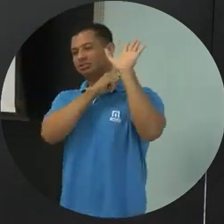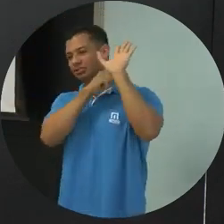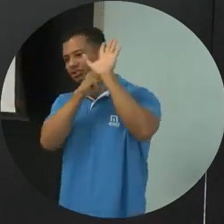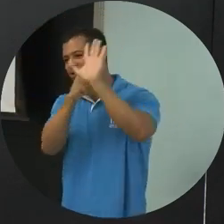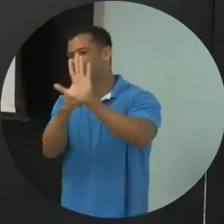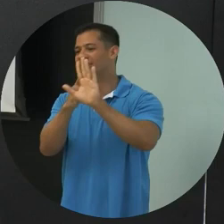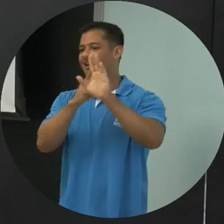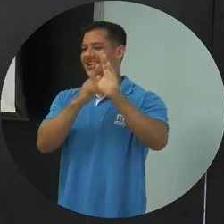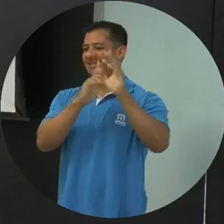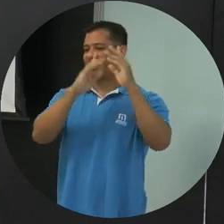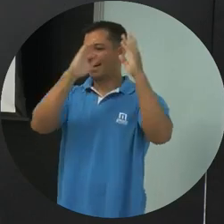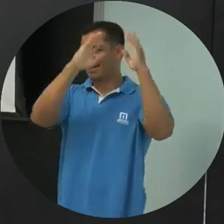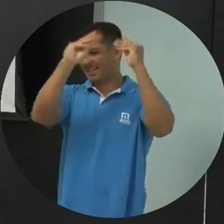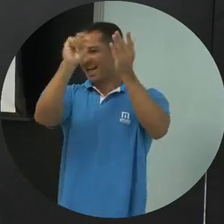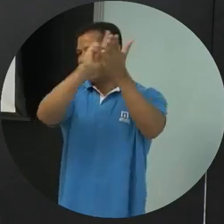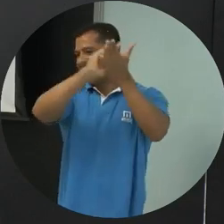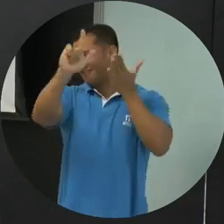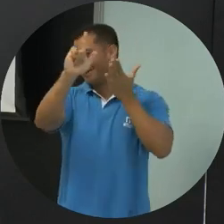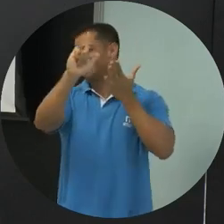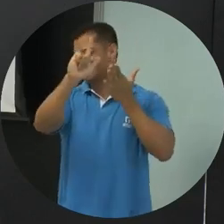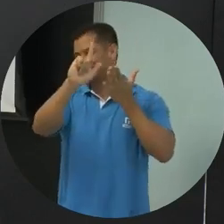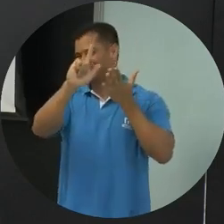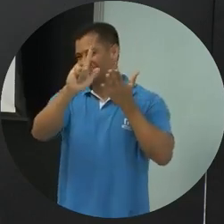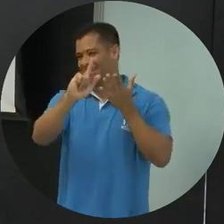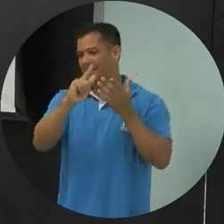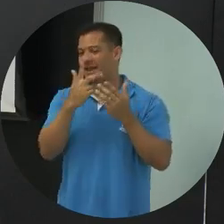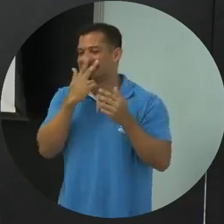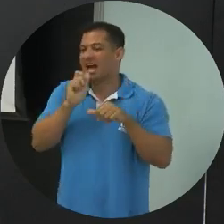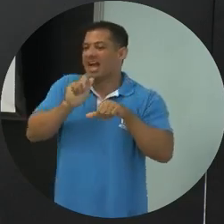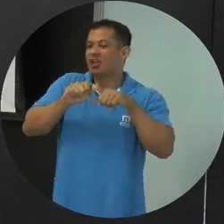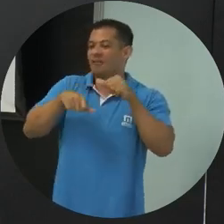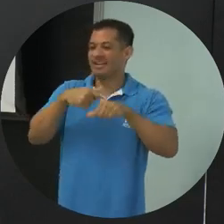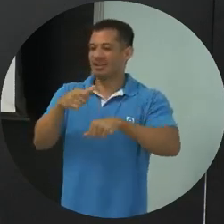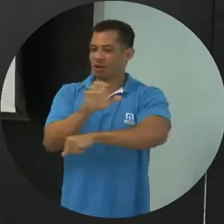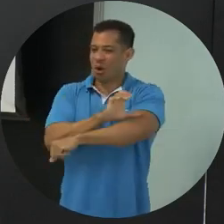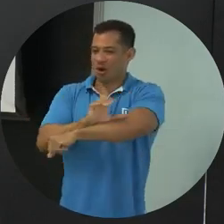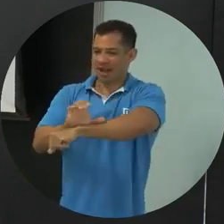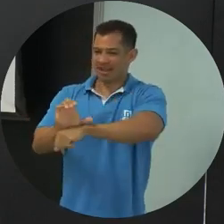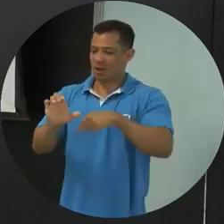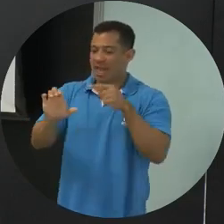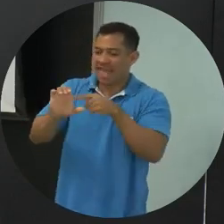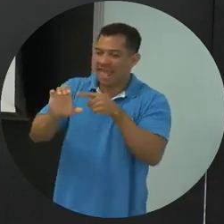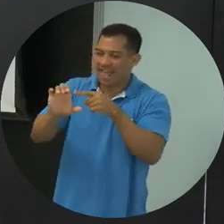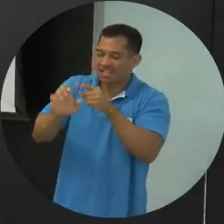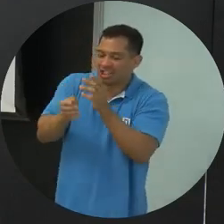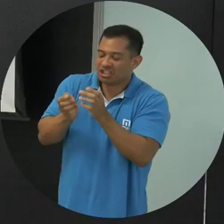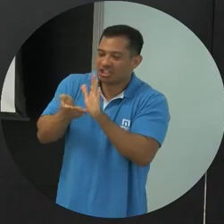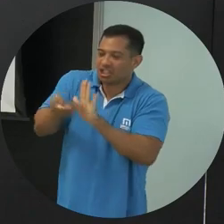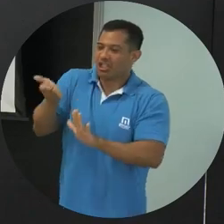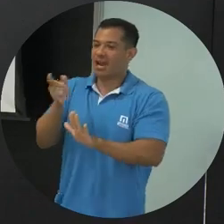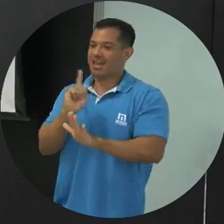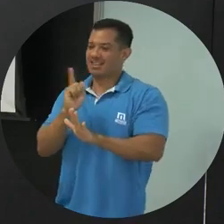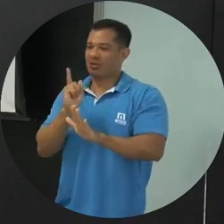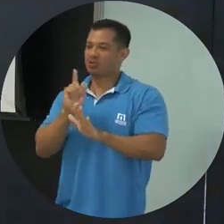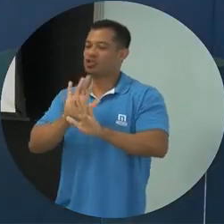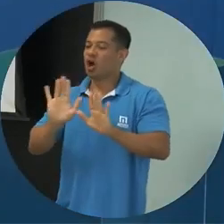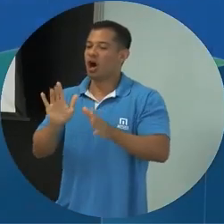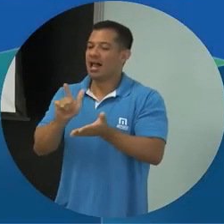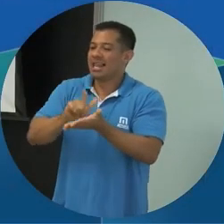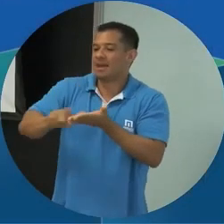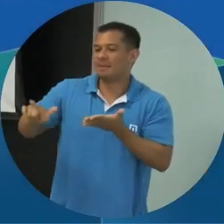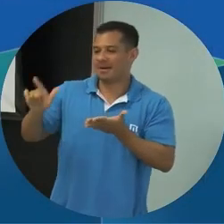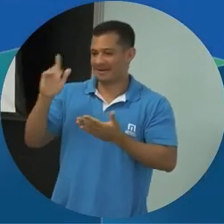lavagem, uma renovação ali naquele concreto ali, sem estar removendo o concreto. Tá? A